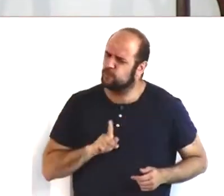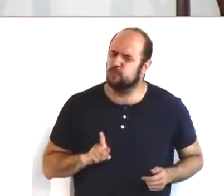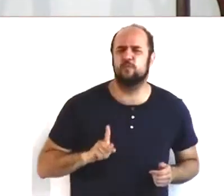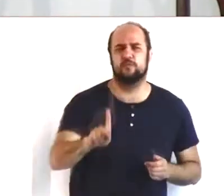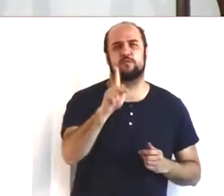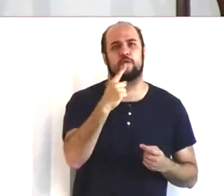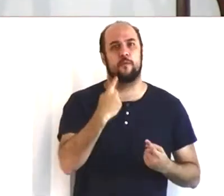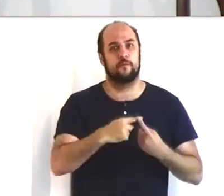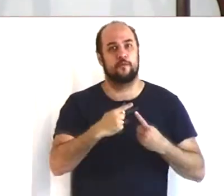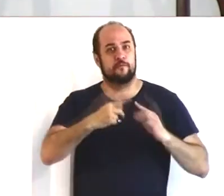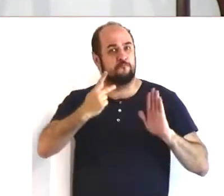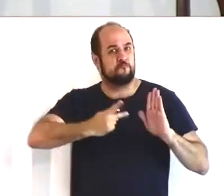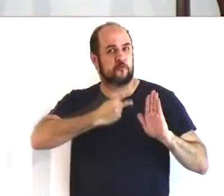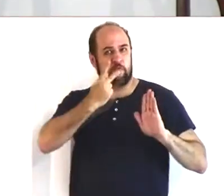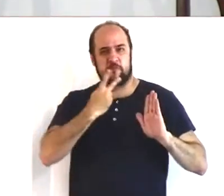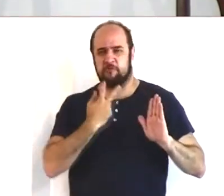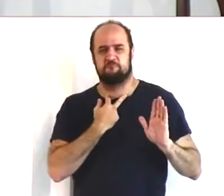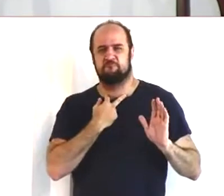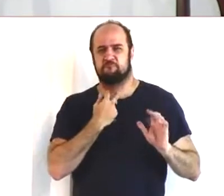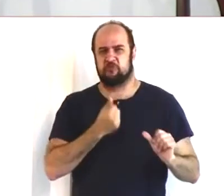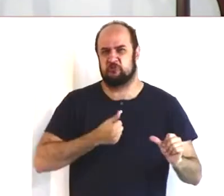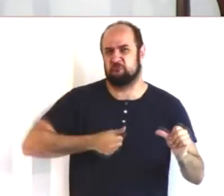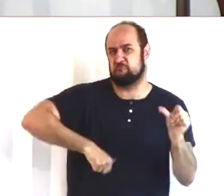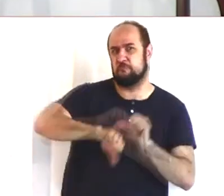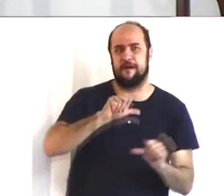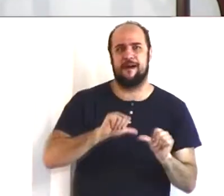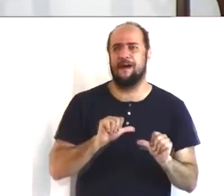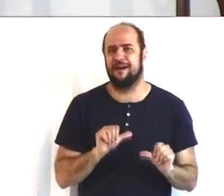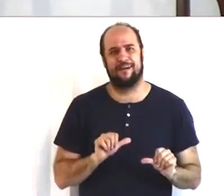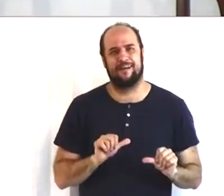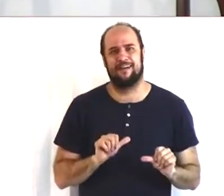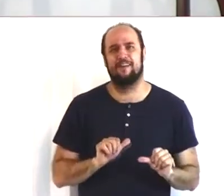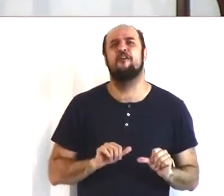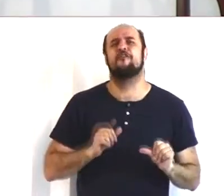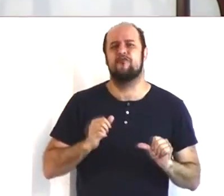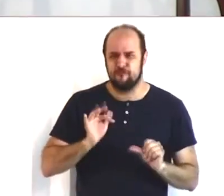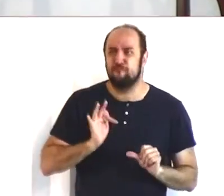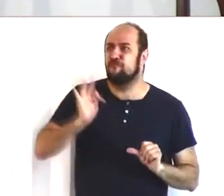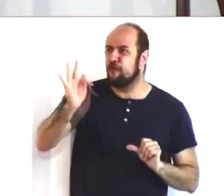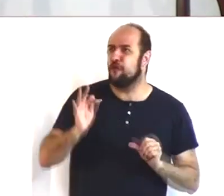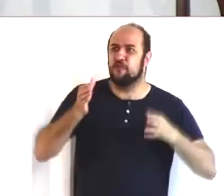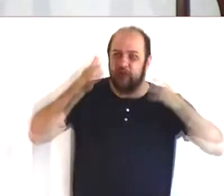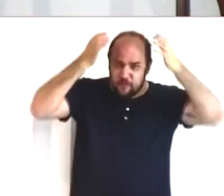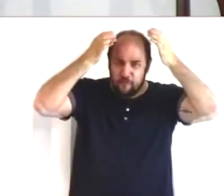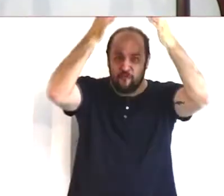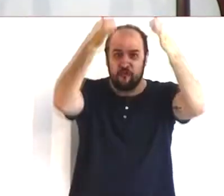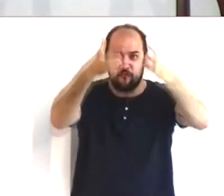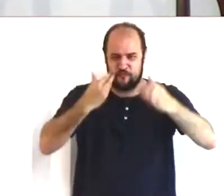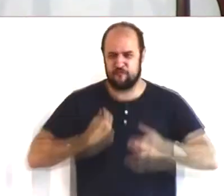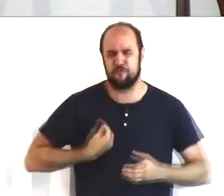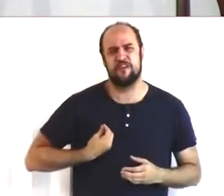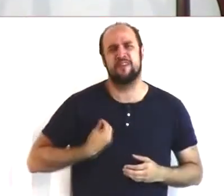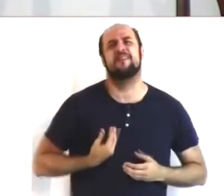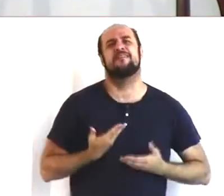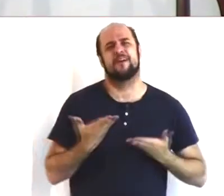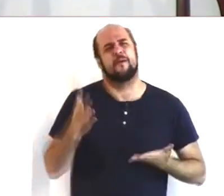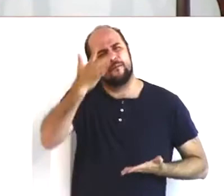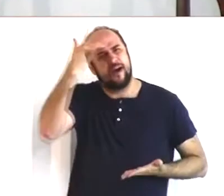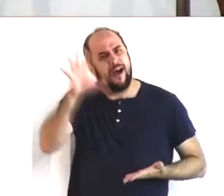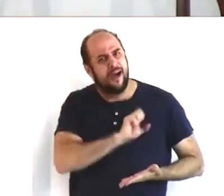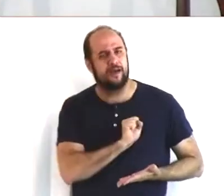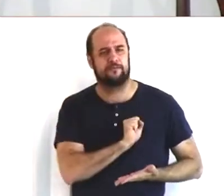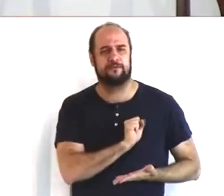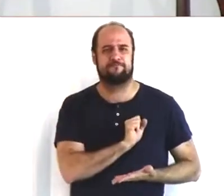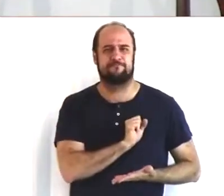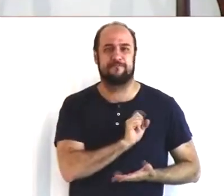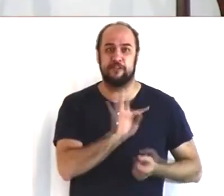pode ser invalidada. A coroa da vida Ele dará àqueles que o amam. E a última ideia de Tiago, que me parece